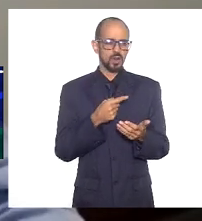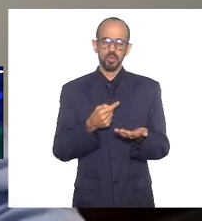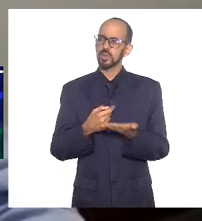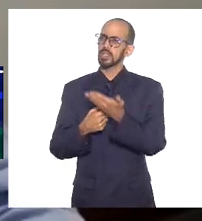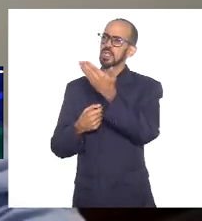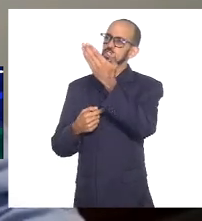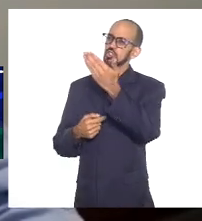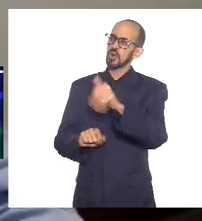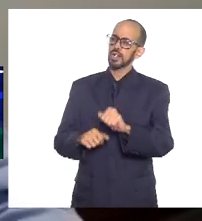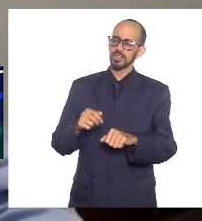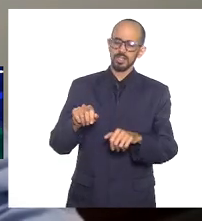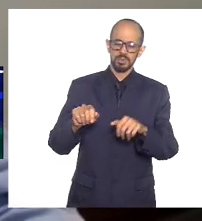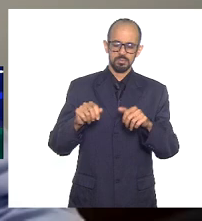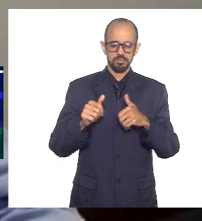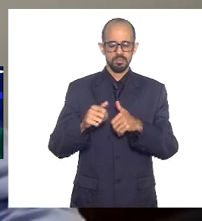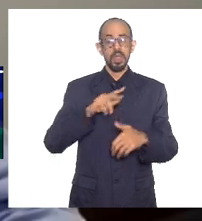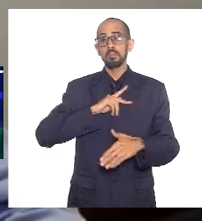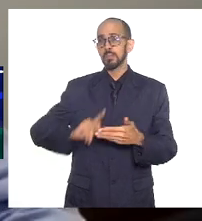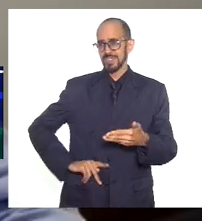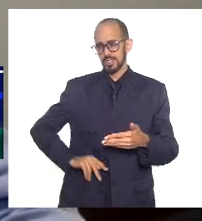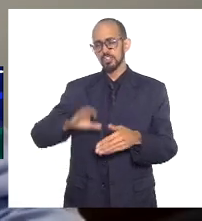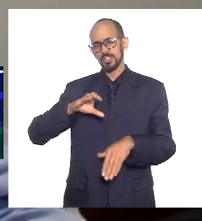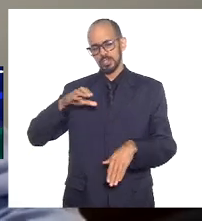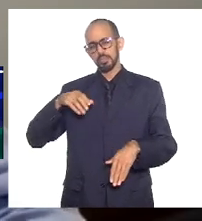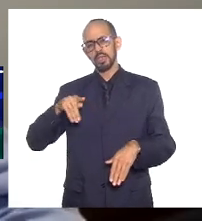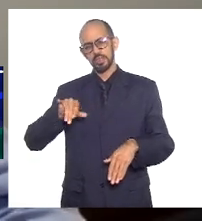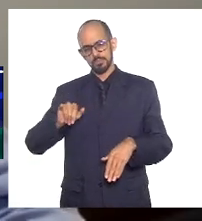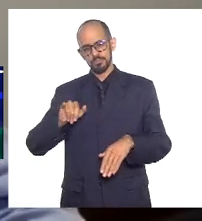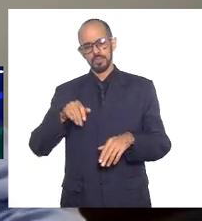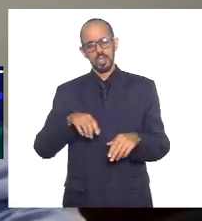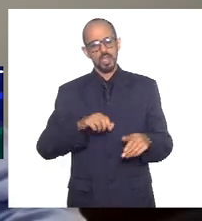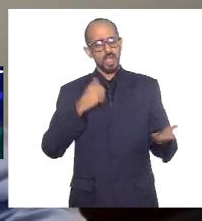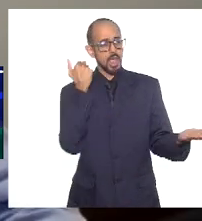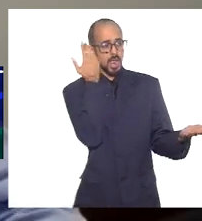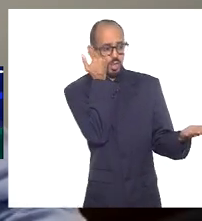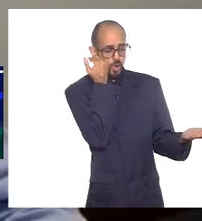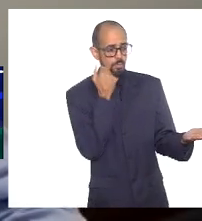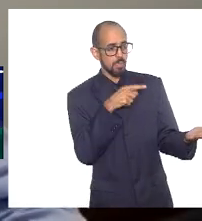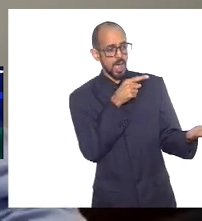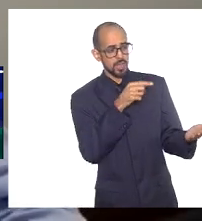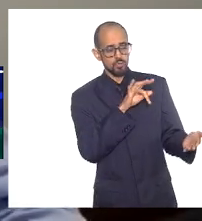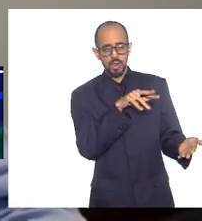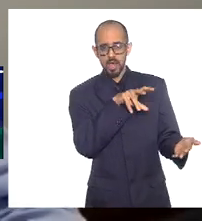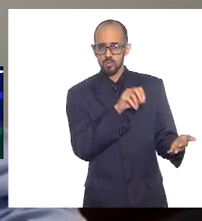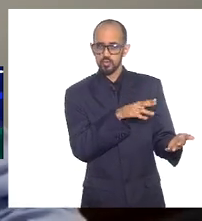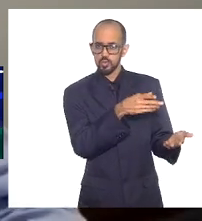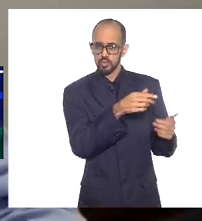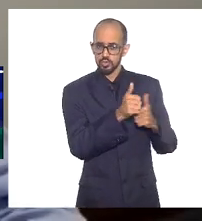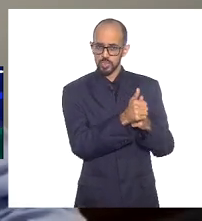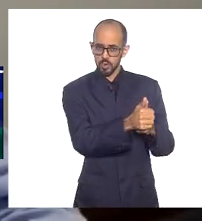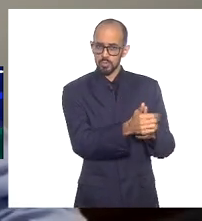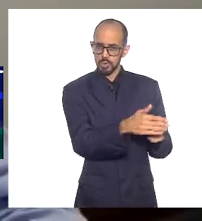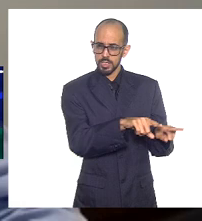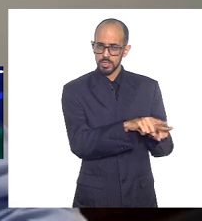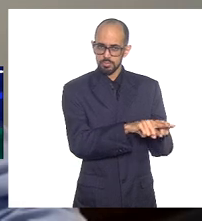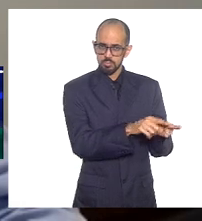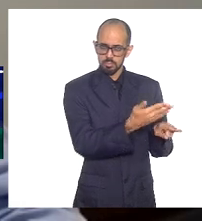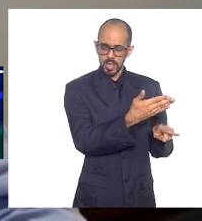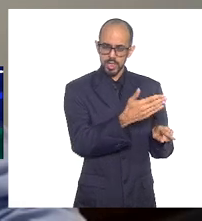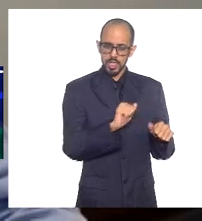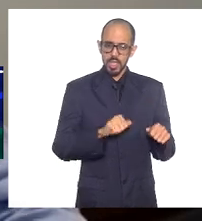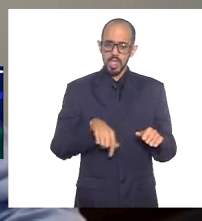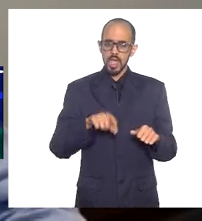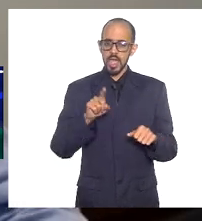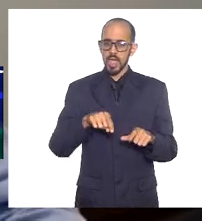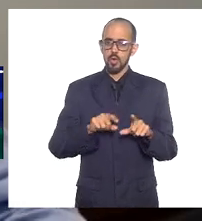é importante que é uma contribuição Flávio ele é uma conceitual que a CPI pode oferecer